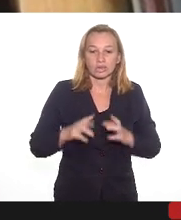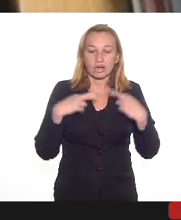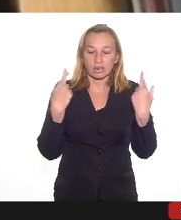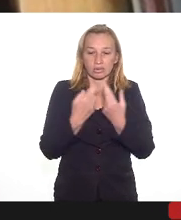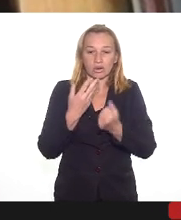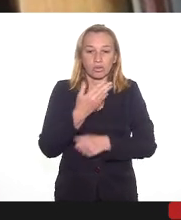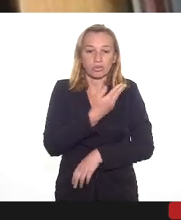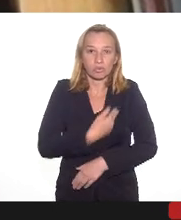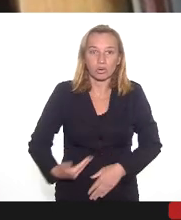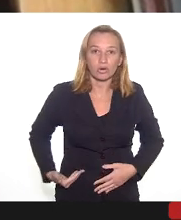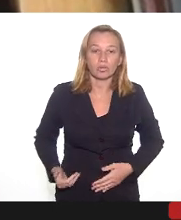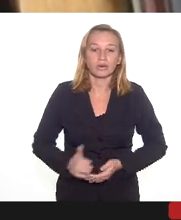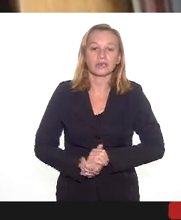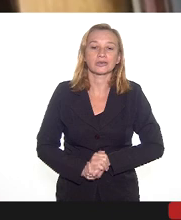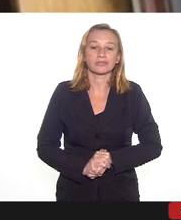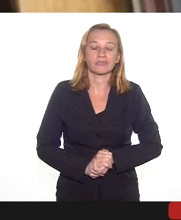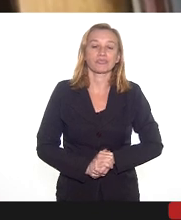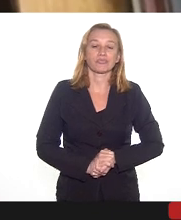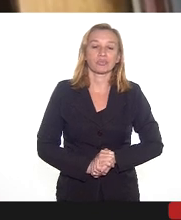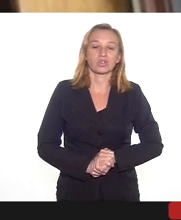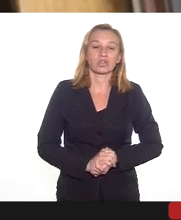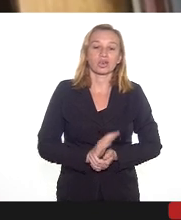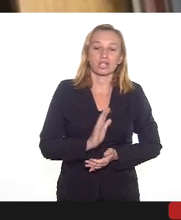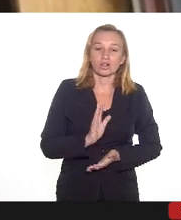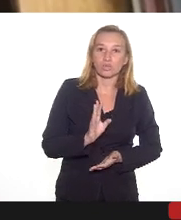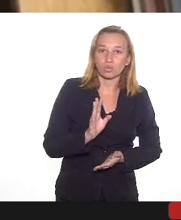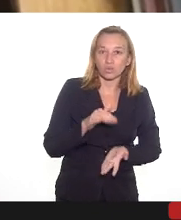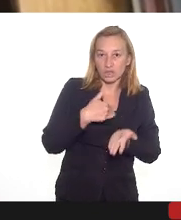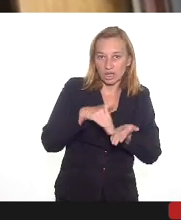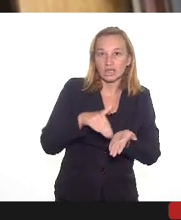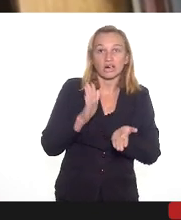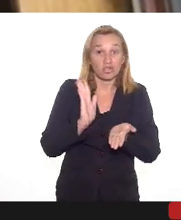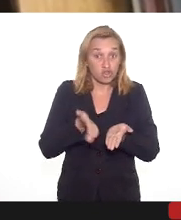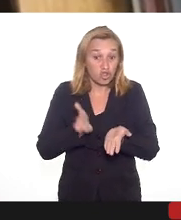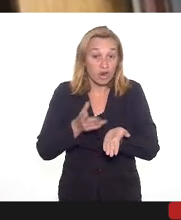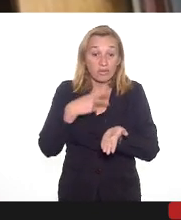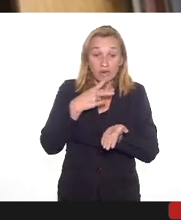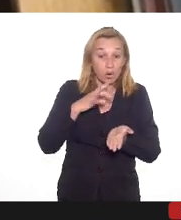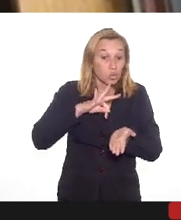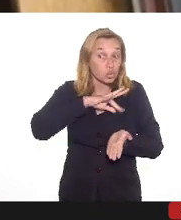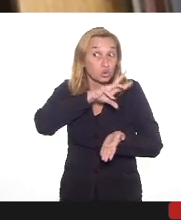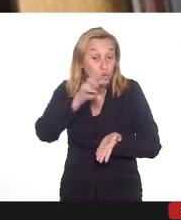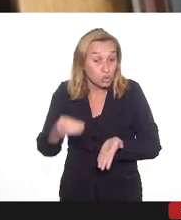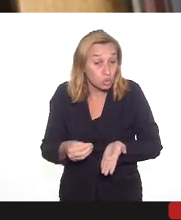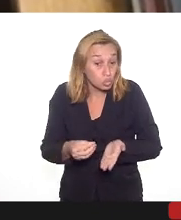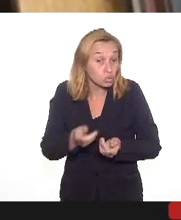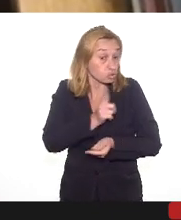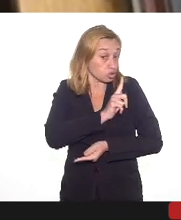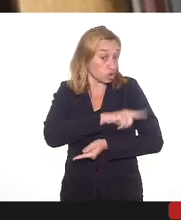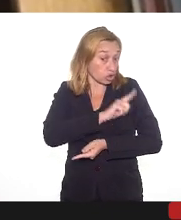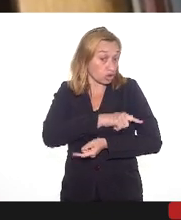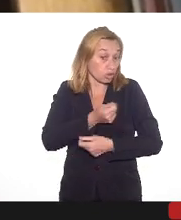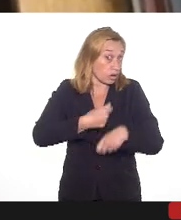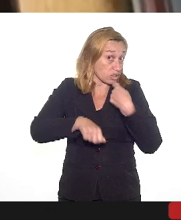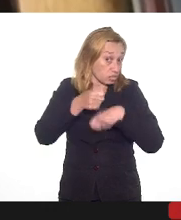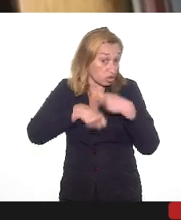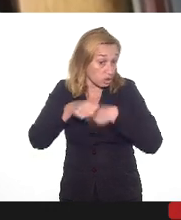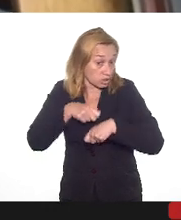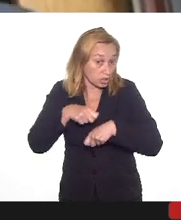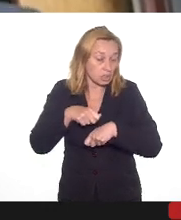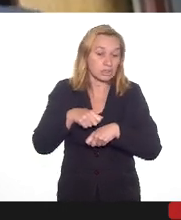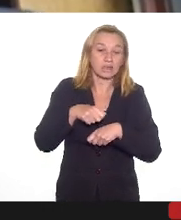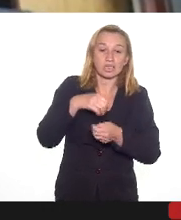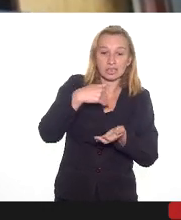E, enfim, acho que o secretário já deu todo o panorama, de gestão, né, administrativo da